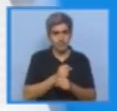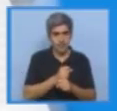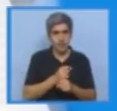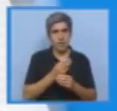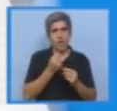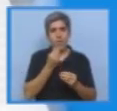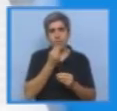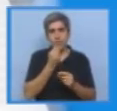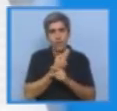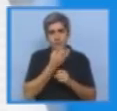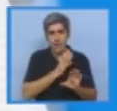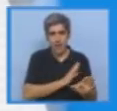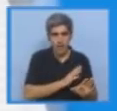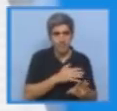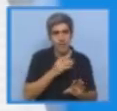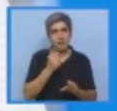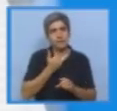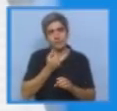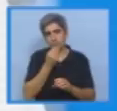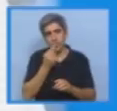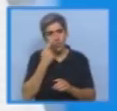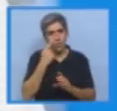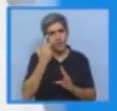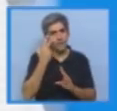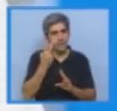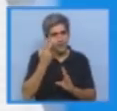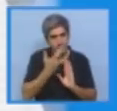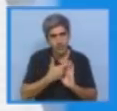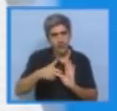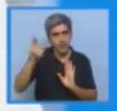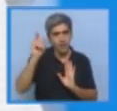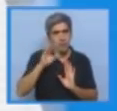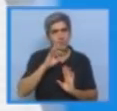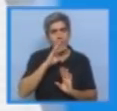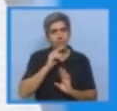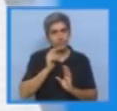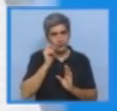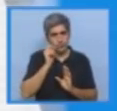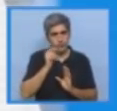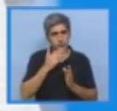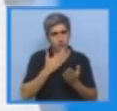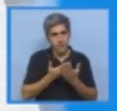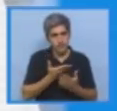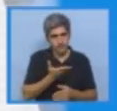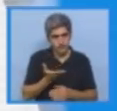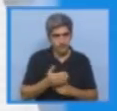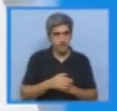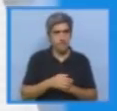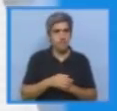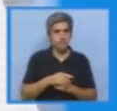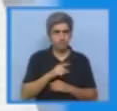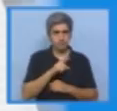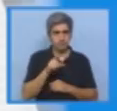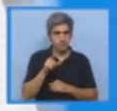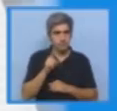tanto pela comida que se perde, mas pelo alimento que dura até à vida eterna e que o Filho do Homem vos dará. A ele é